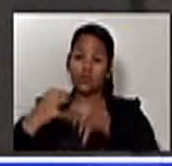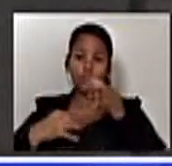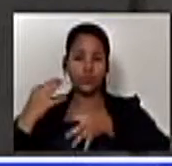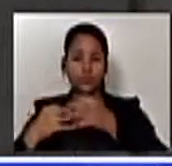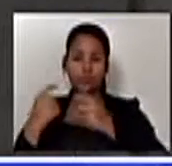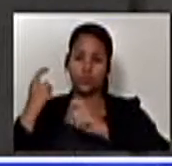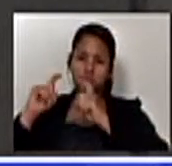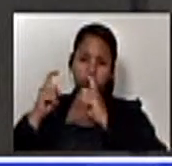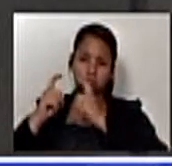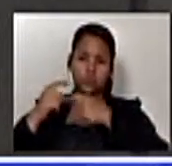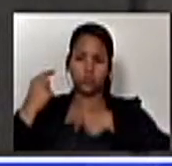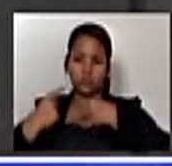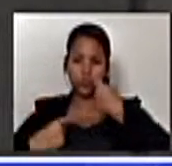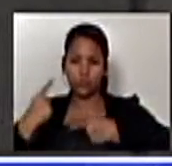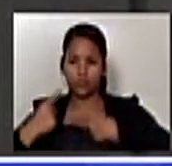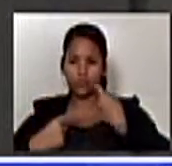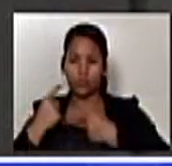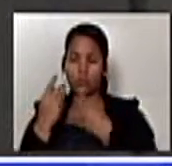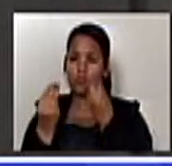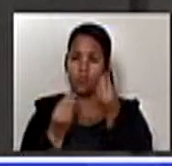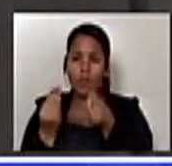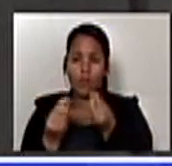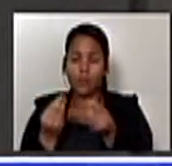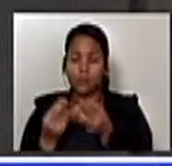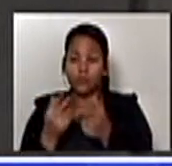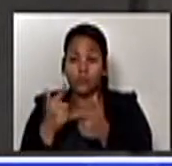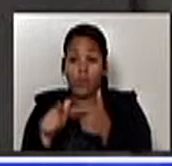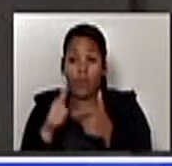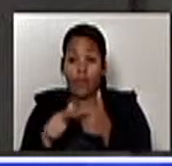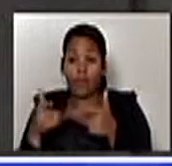problema. Então, com certeza,